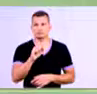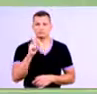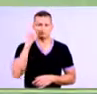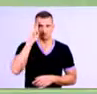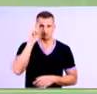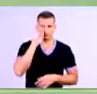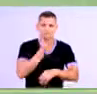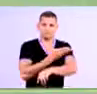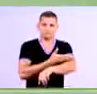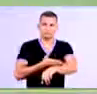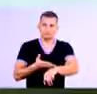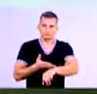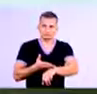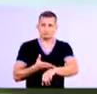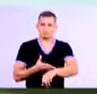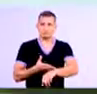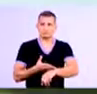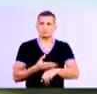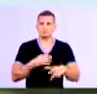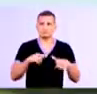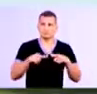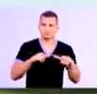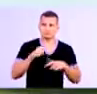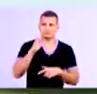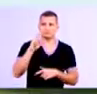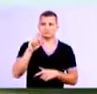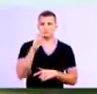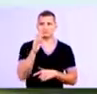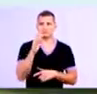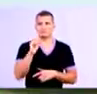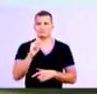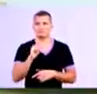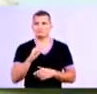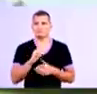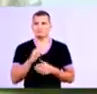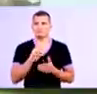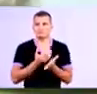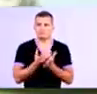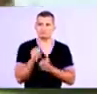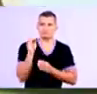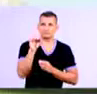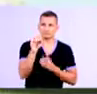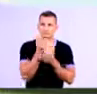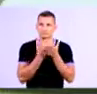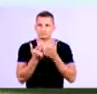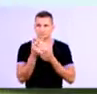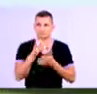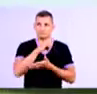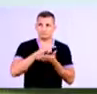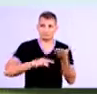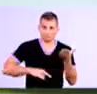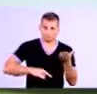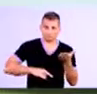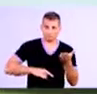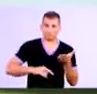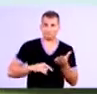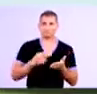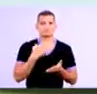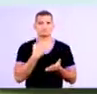começa a se acostumar a trabalhar com chat, é que a gente começa a colocar aquelas carinhas, né? Em um documento oficial a gente não coloca